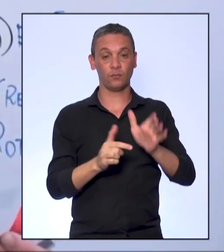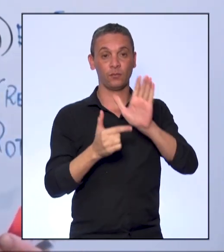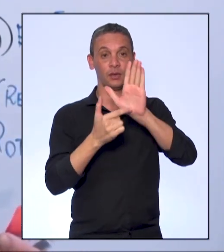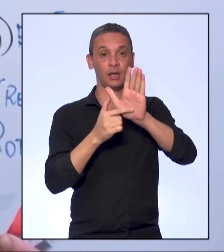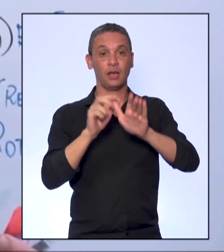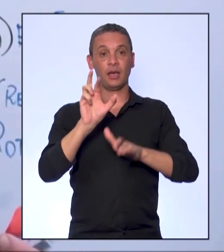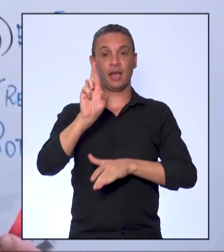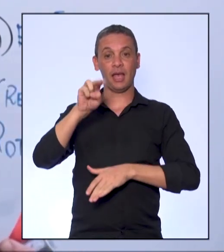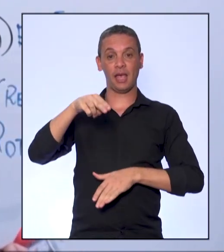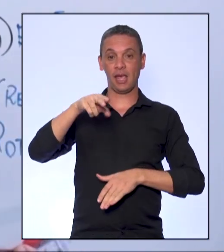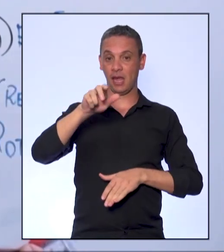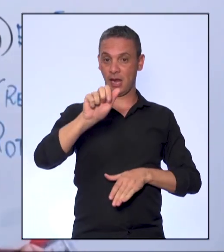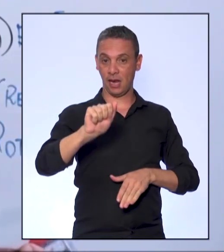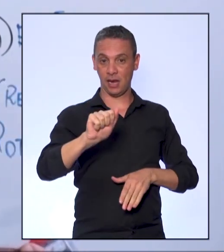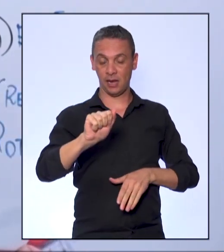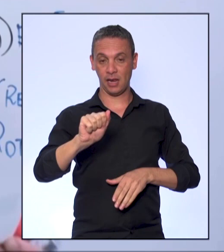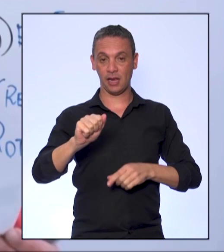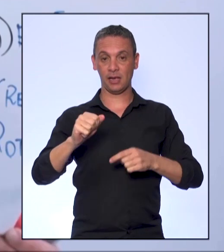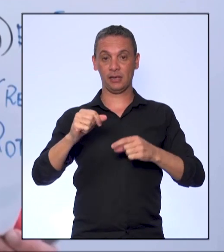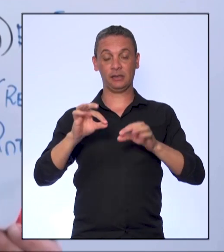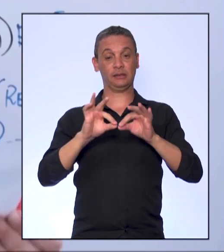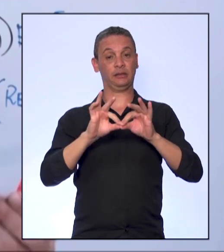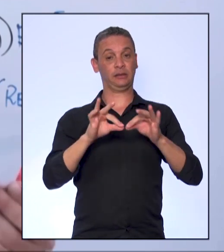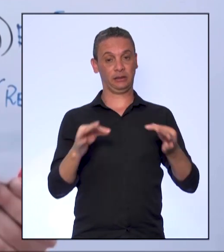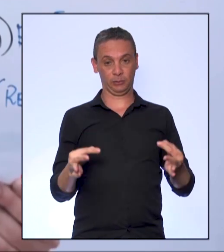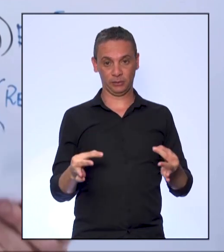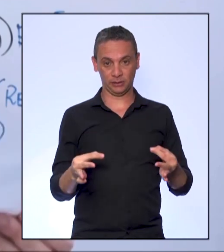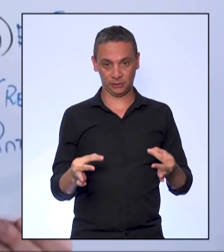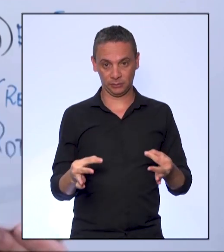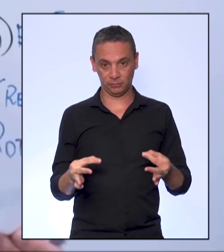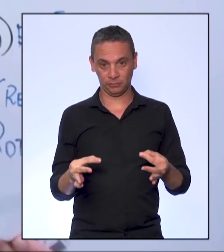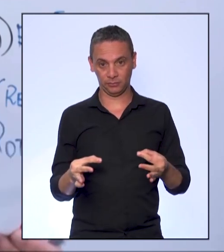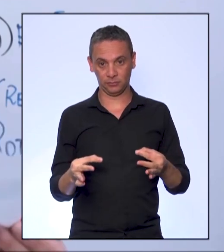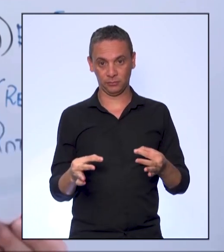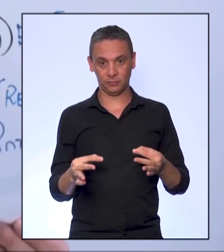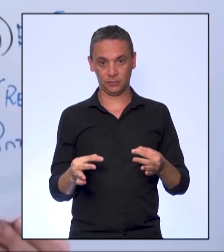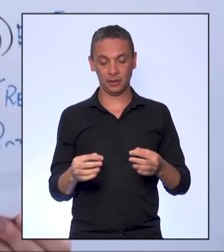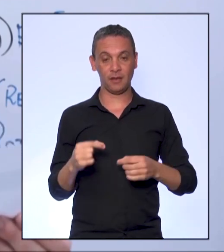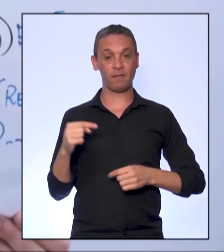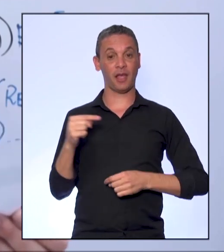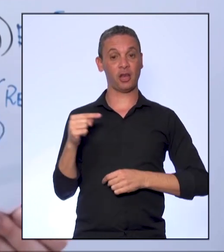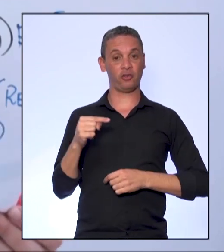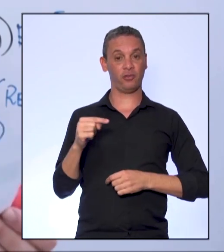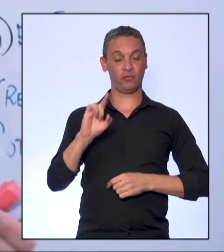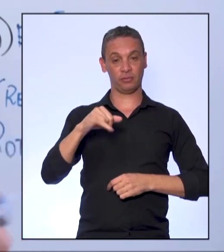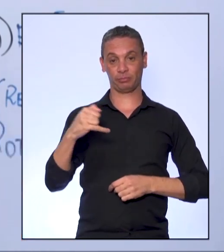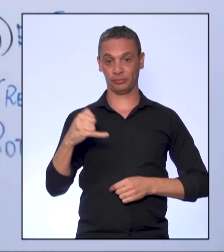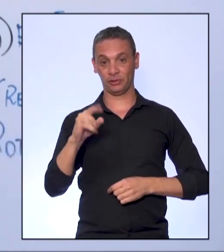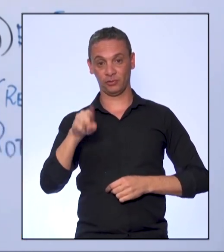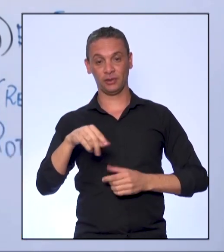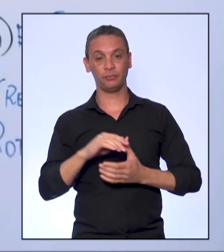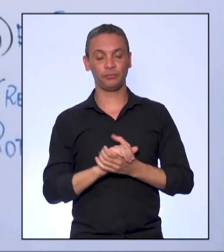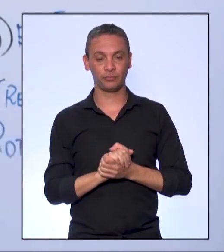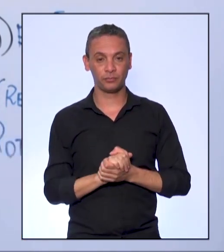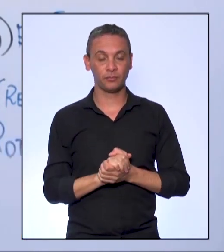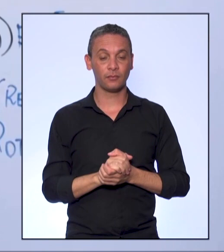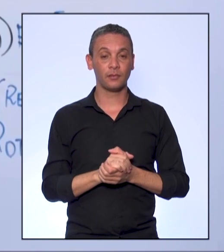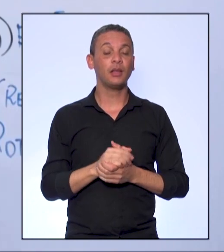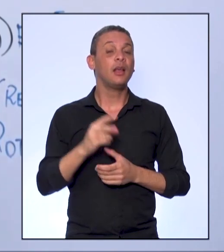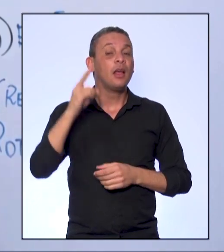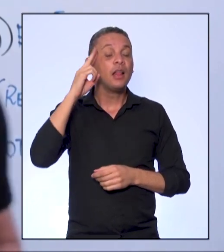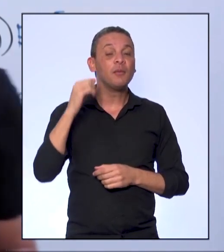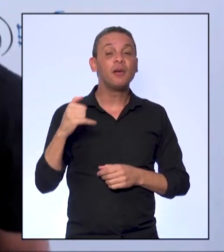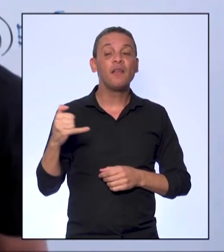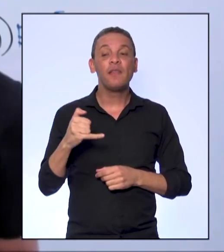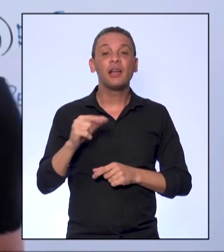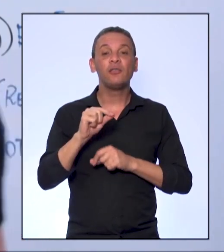RNA de fita simple, acabei de falar, isso é uma questão de vestibular, tá? Com senso negativo. Senso negativo. Aí lembra, o senso negativo é